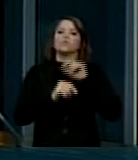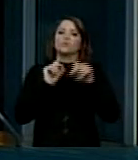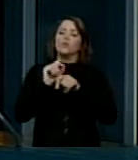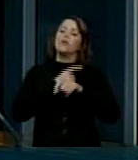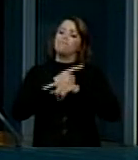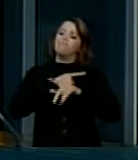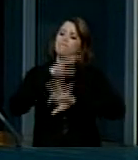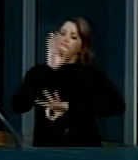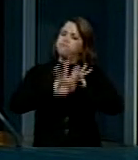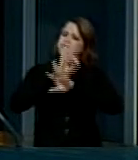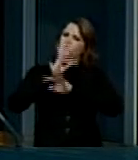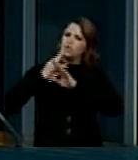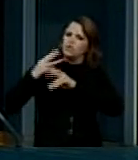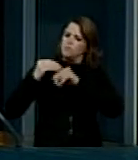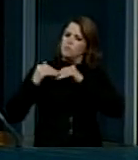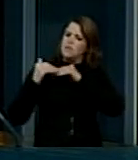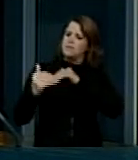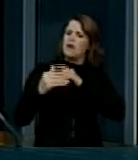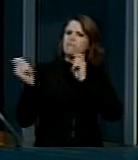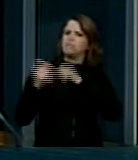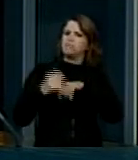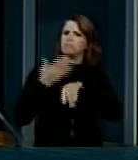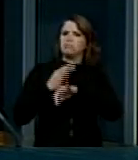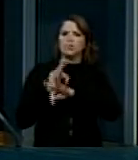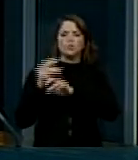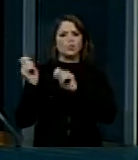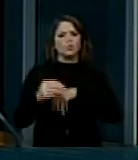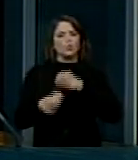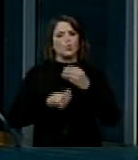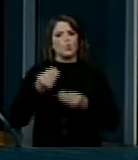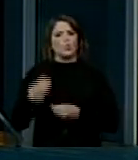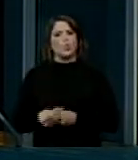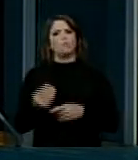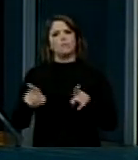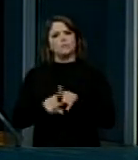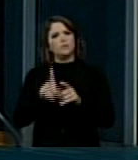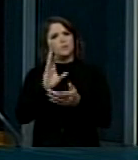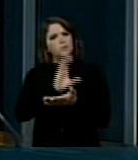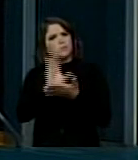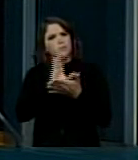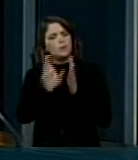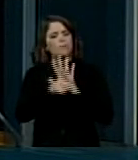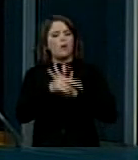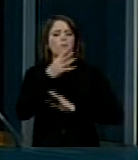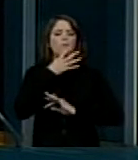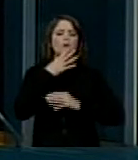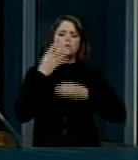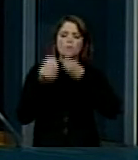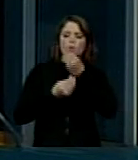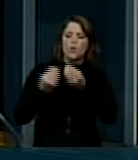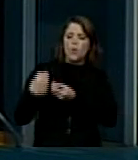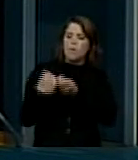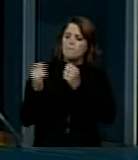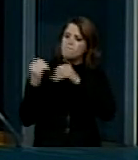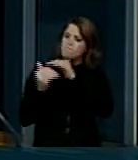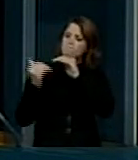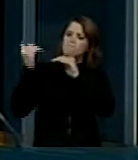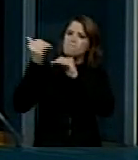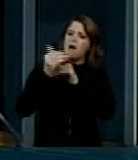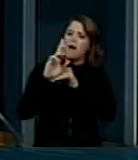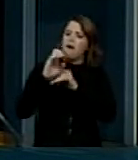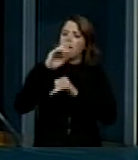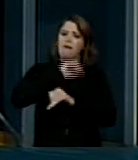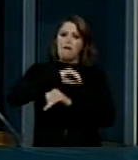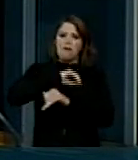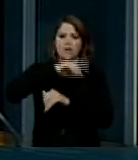pesada a todos os lugares, de levar a capacidade produtiva do país, de investir em conhecimento, de elevar o padrão de renda